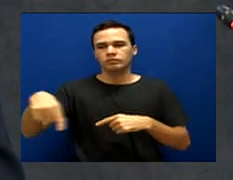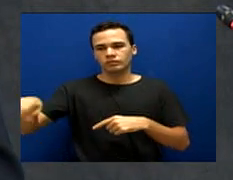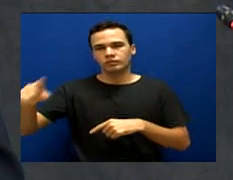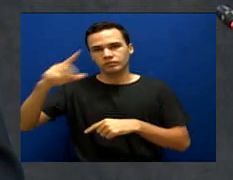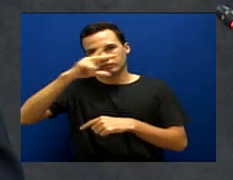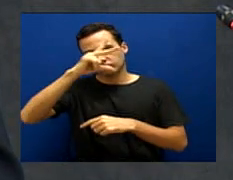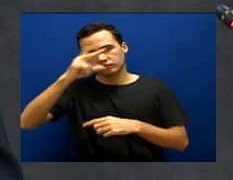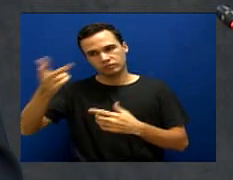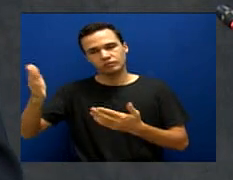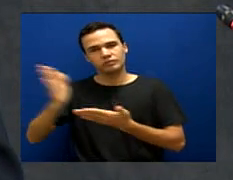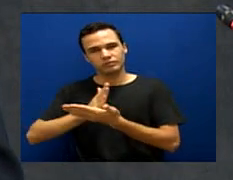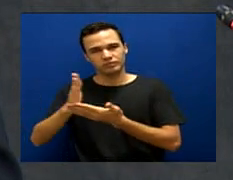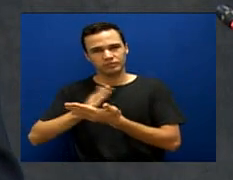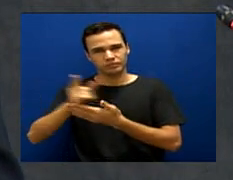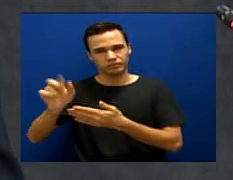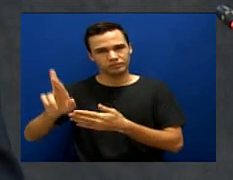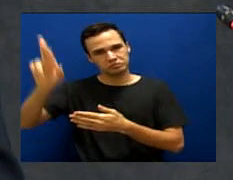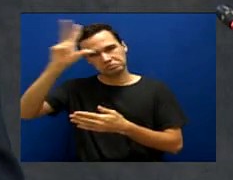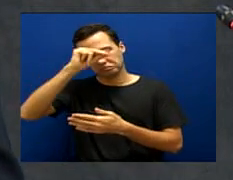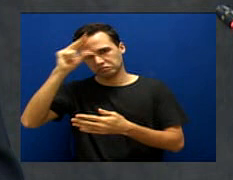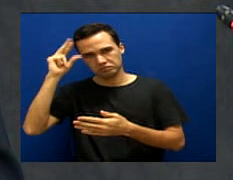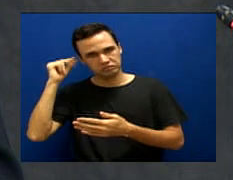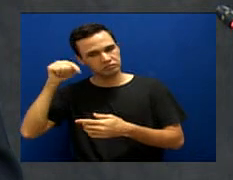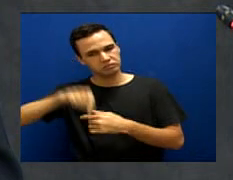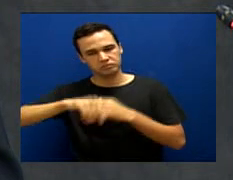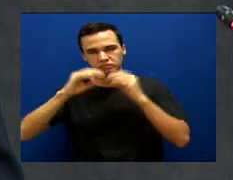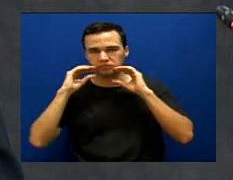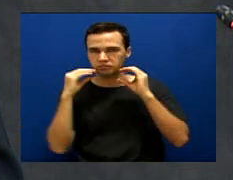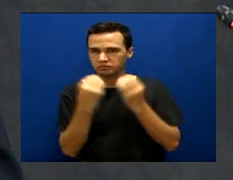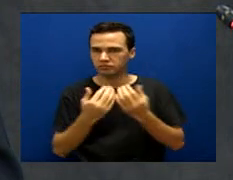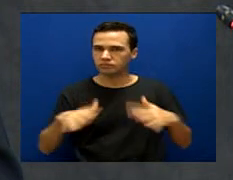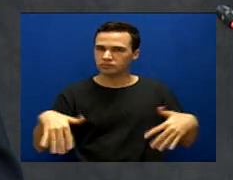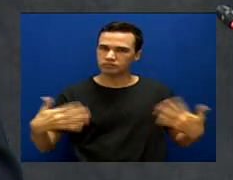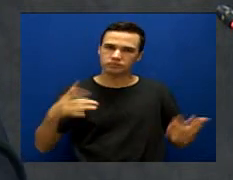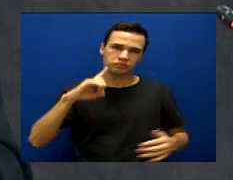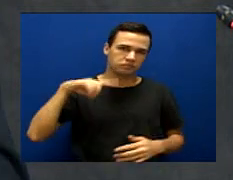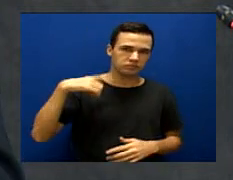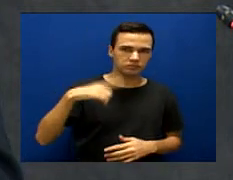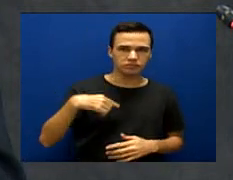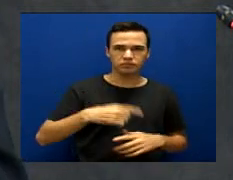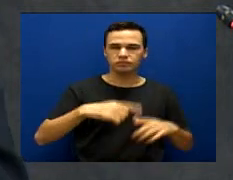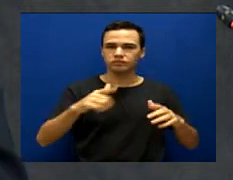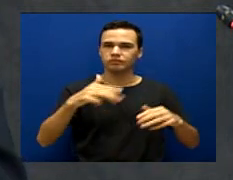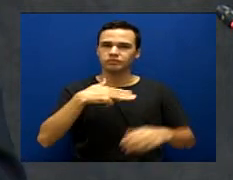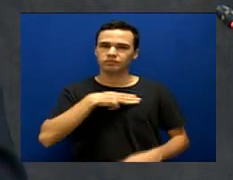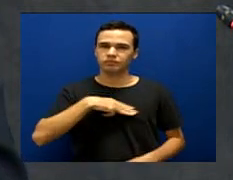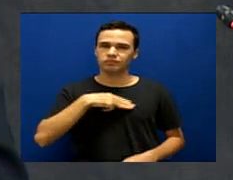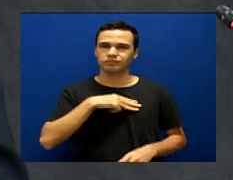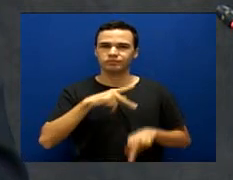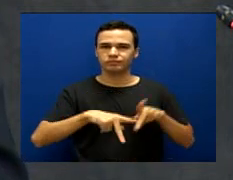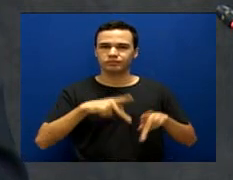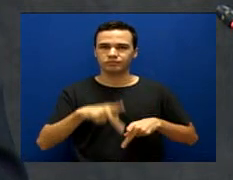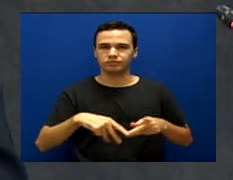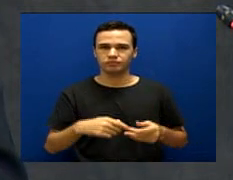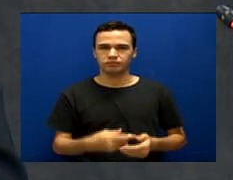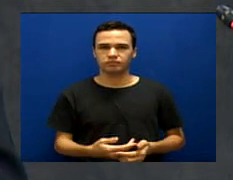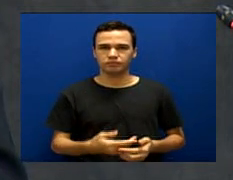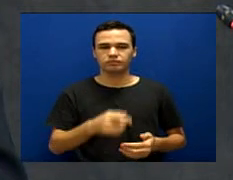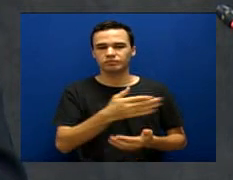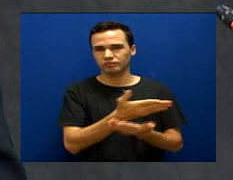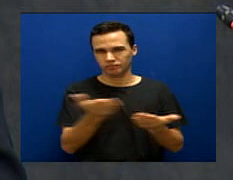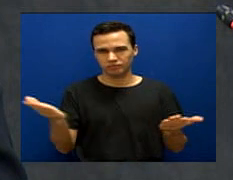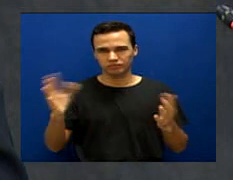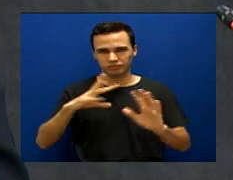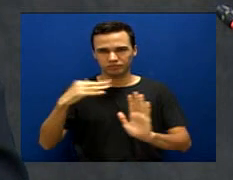poderes constituídos, seja a Prefeitura, aqui na Câmara, seja os deputados, o Ministério Público, enfim, os